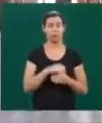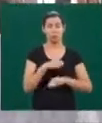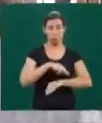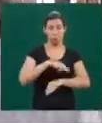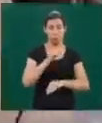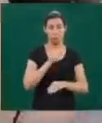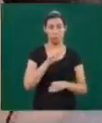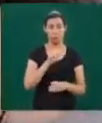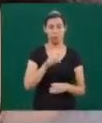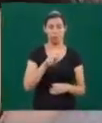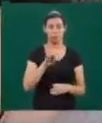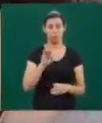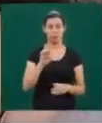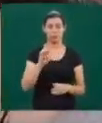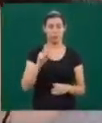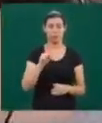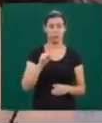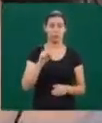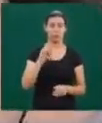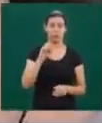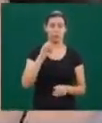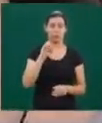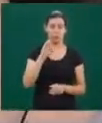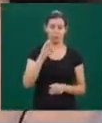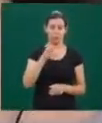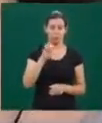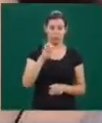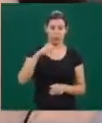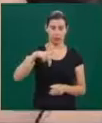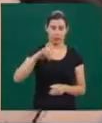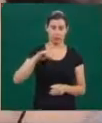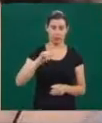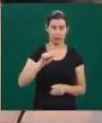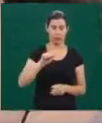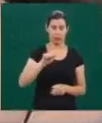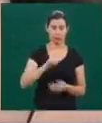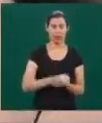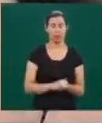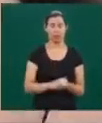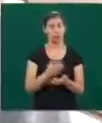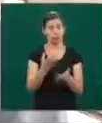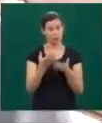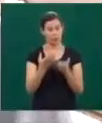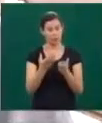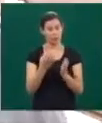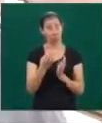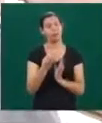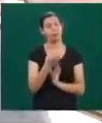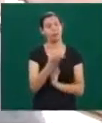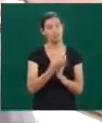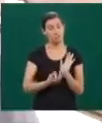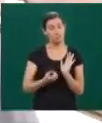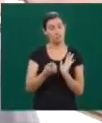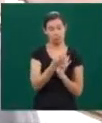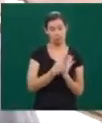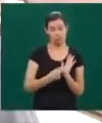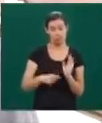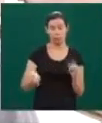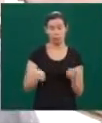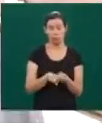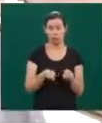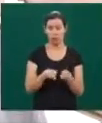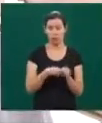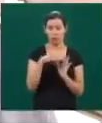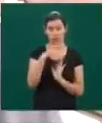e procurou o curso pois tem interesse na produção de textos e também quer criar o hábito de leitura. Essa oficina é uma oficina que, de